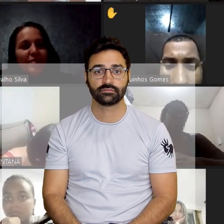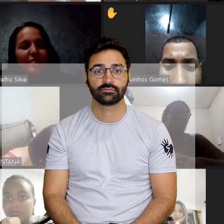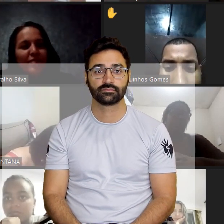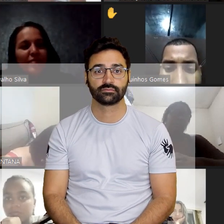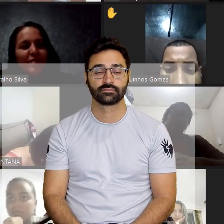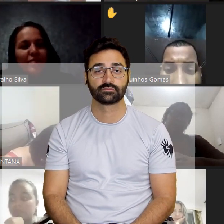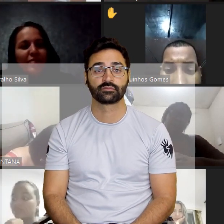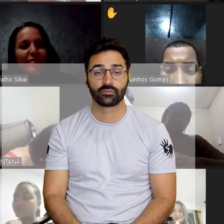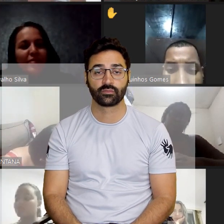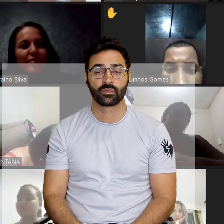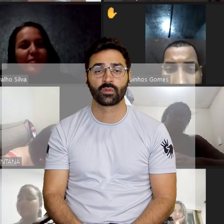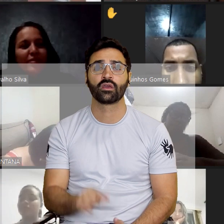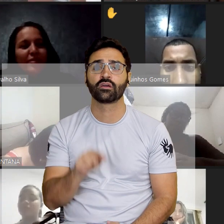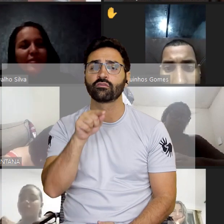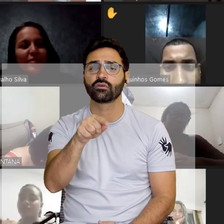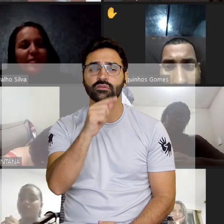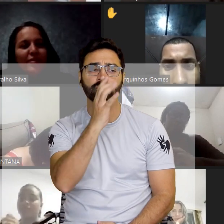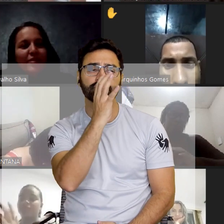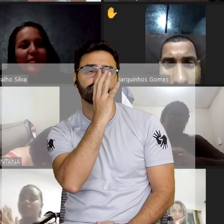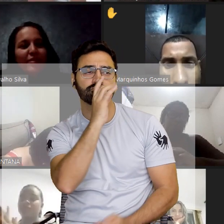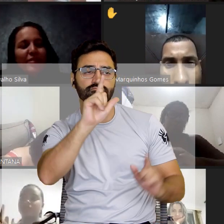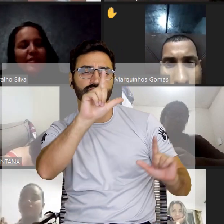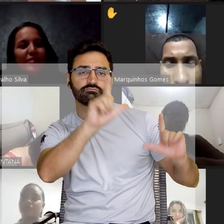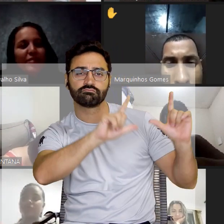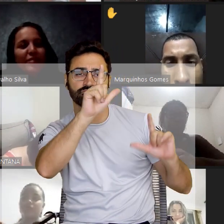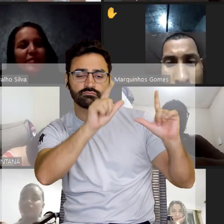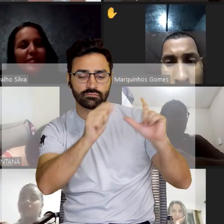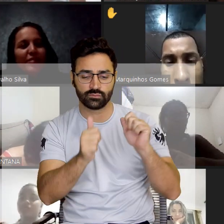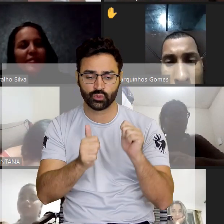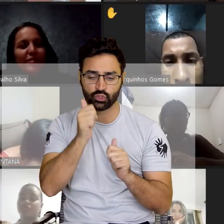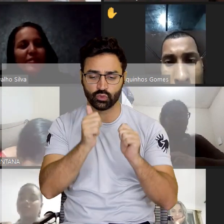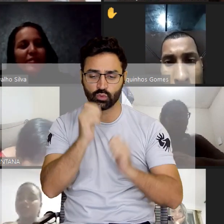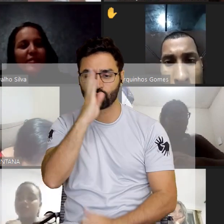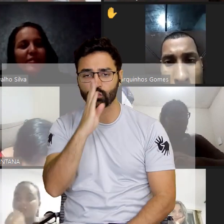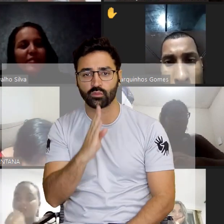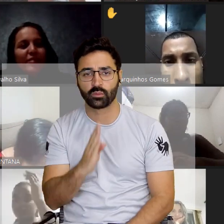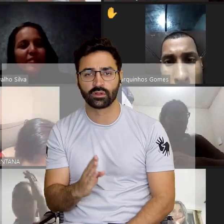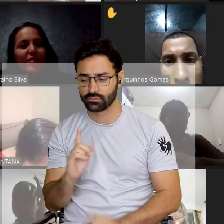Oi, com quem você assistiu os Jogos do Brasil?